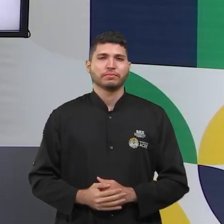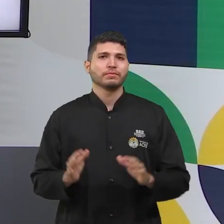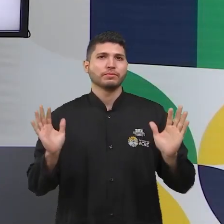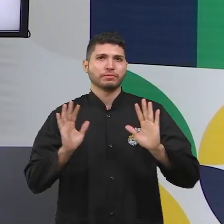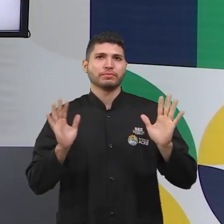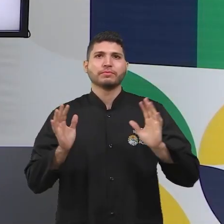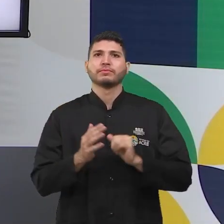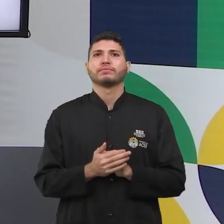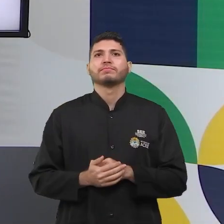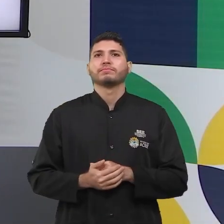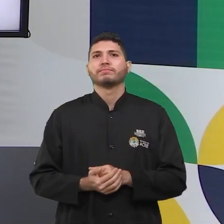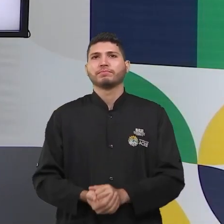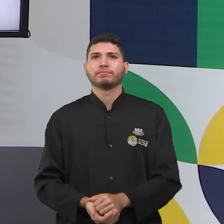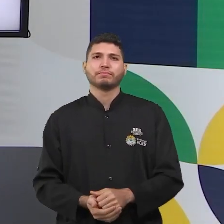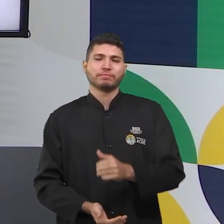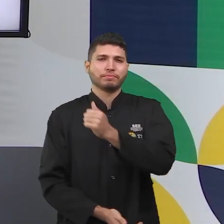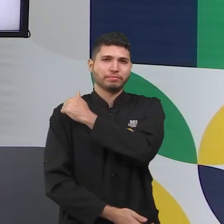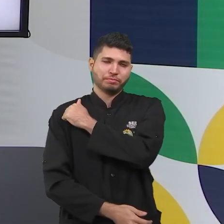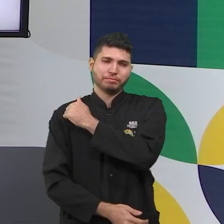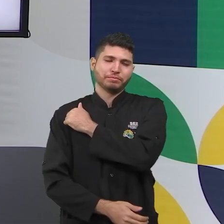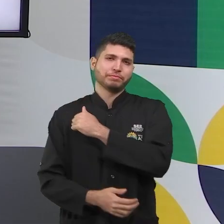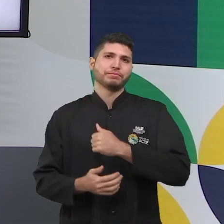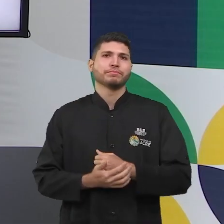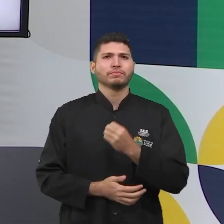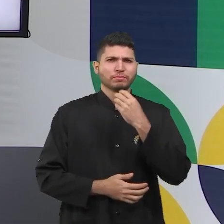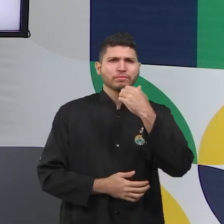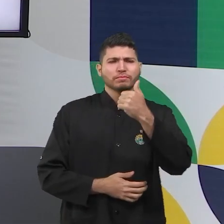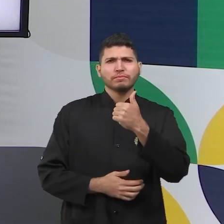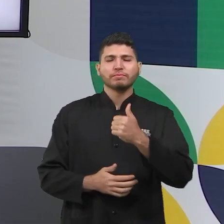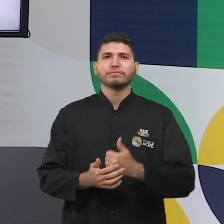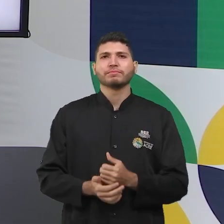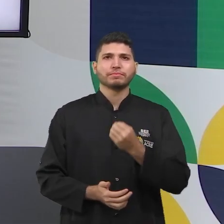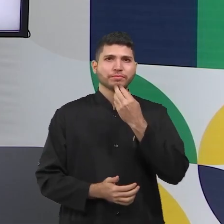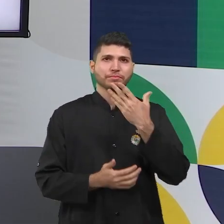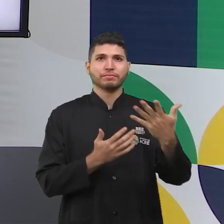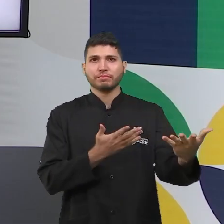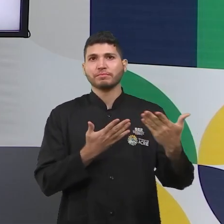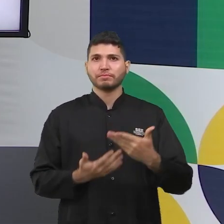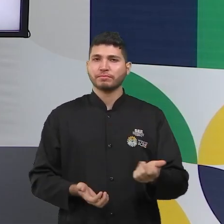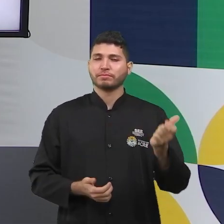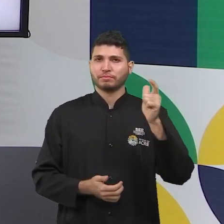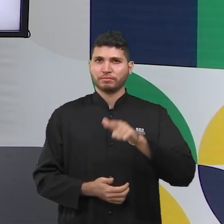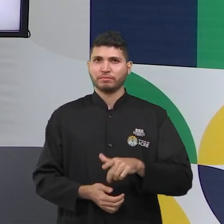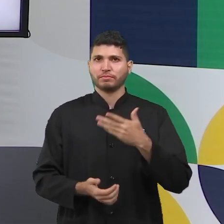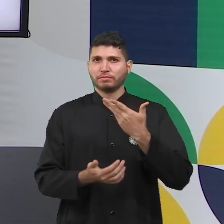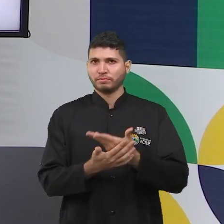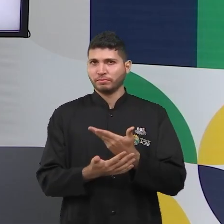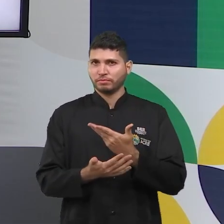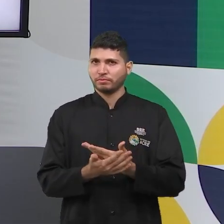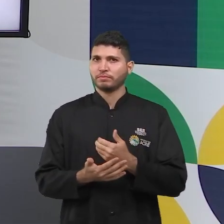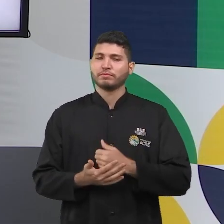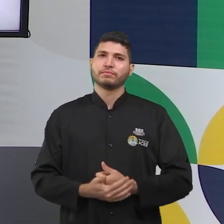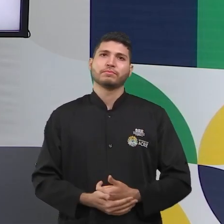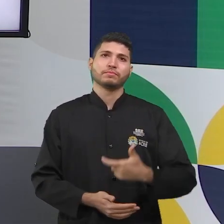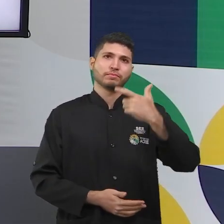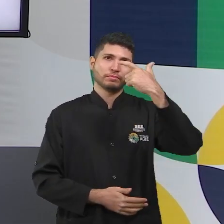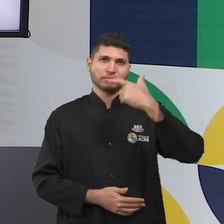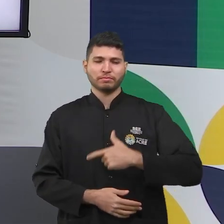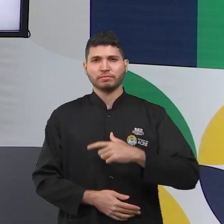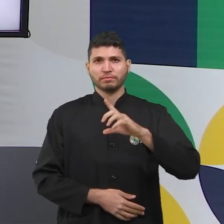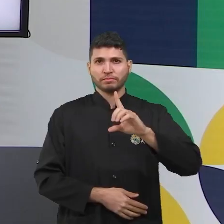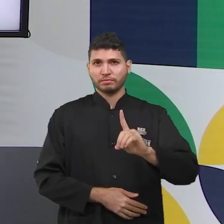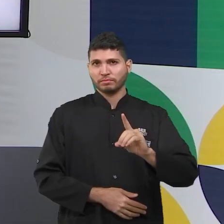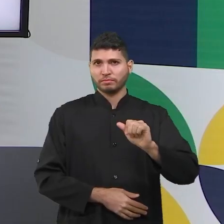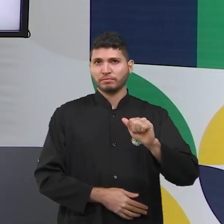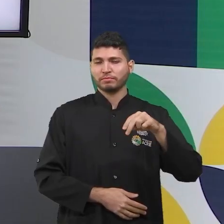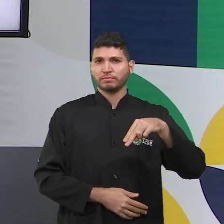Olá, chicos e chicas, que tal? Todo bem? Sejam bem-vindos a mais uma classe de língua espanhola. Eu sou Daniel. Vamos